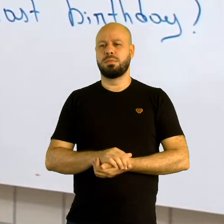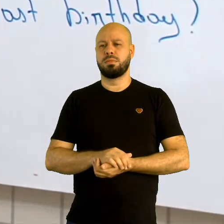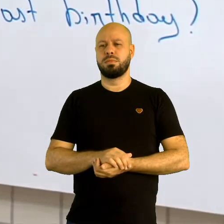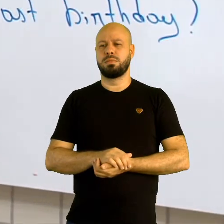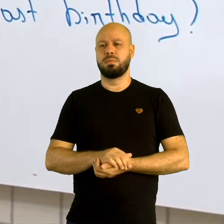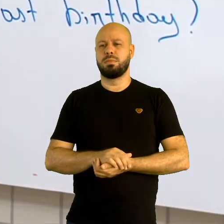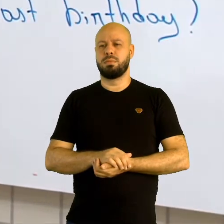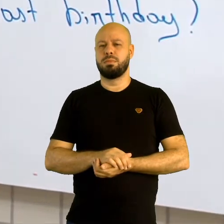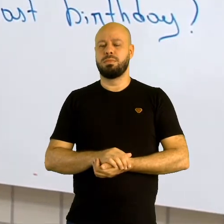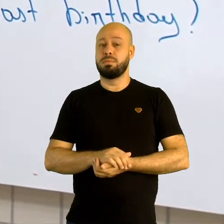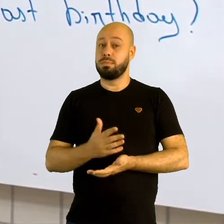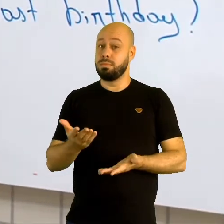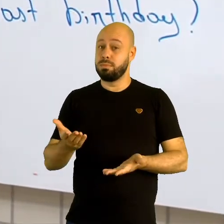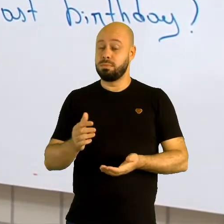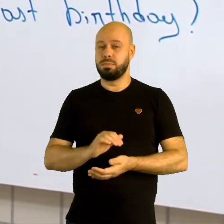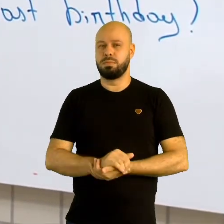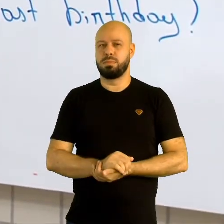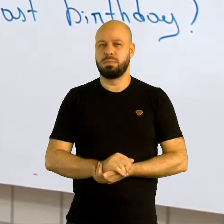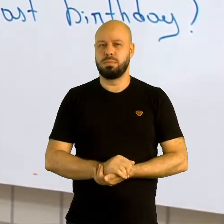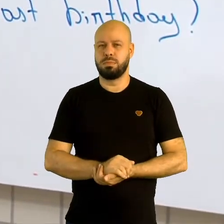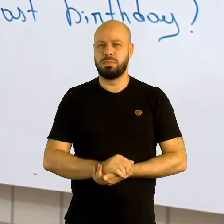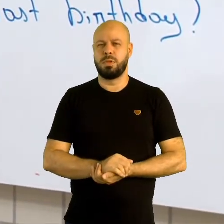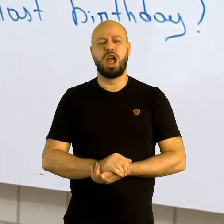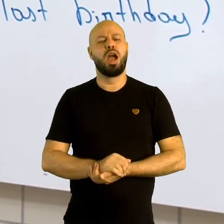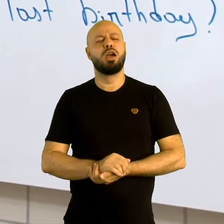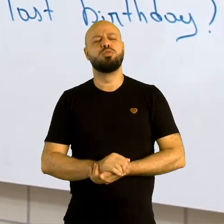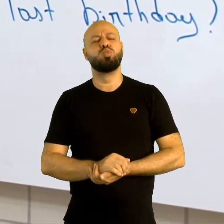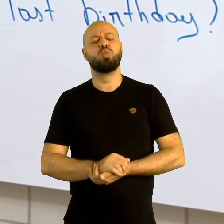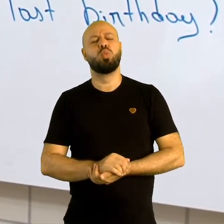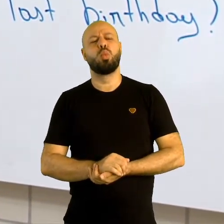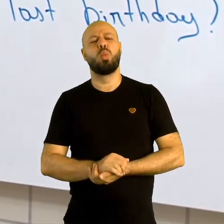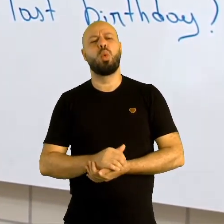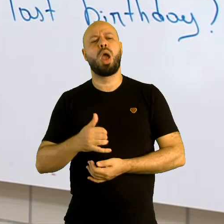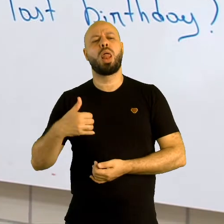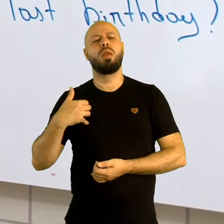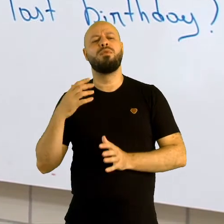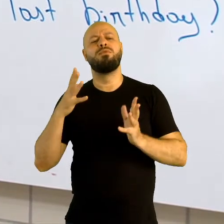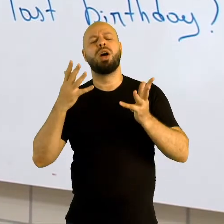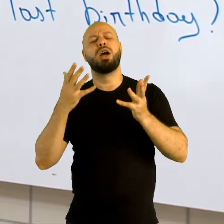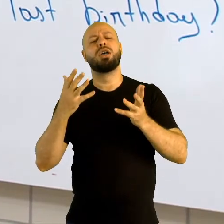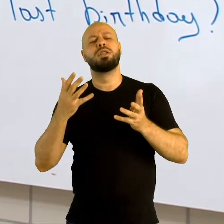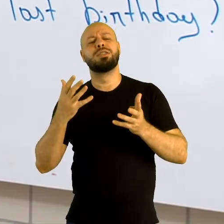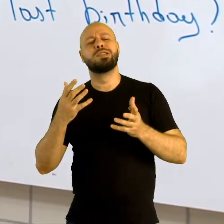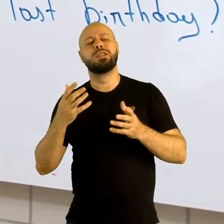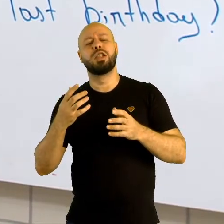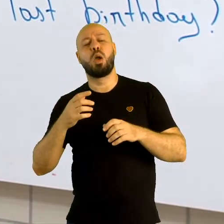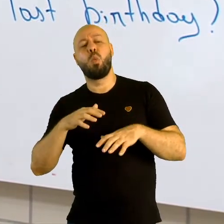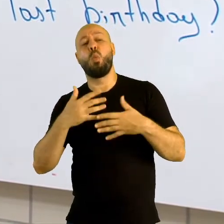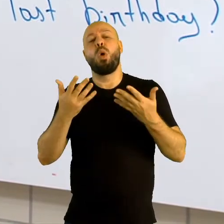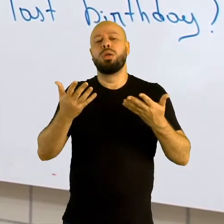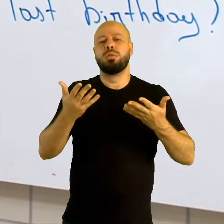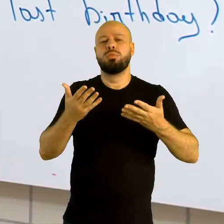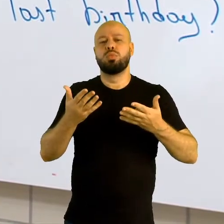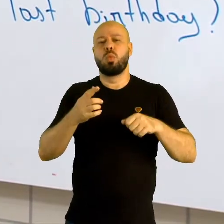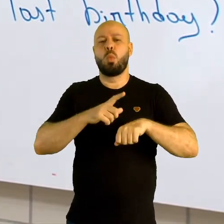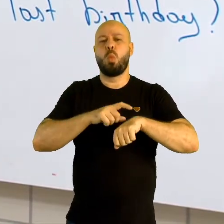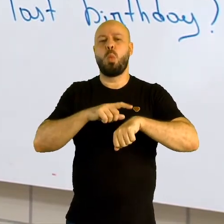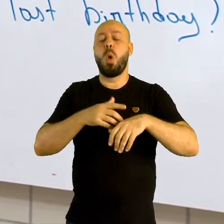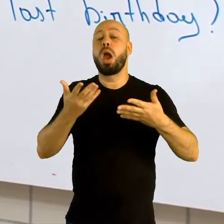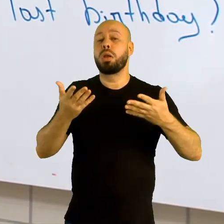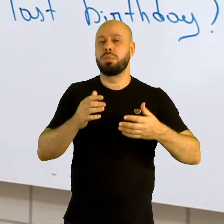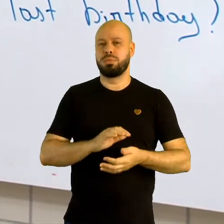last birthday? Né? Então eu perguntei, quando foi o seu último aniversário? Alright?